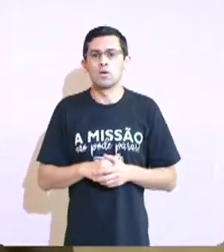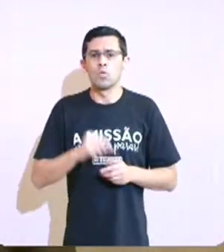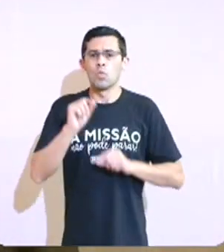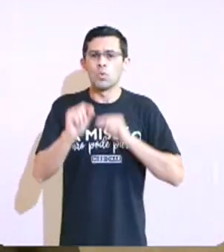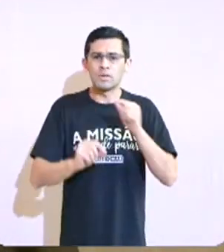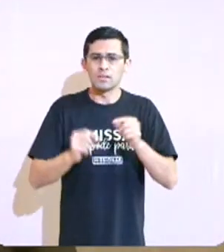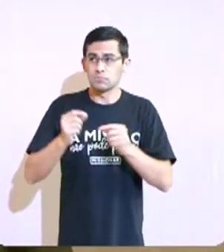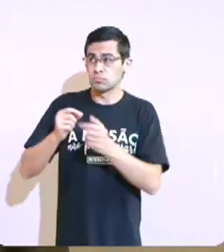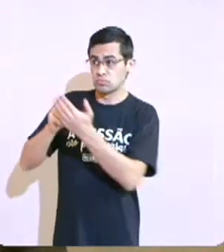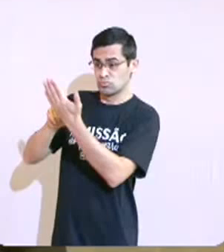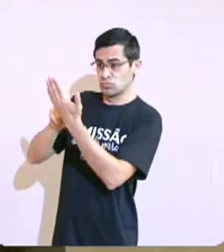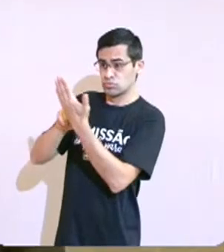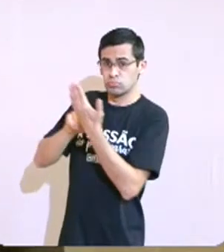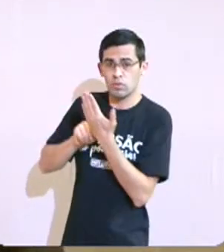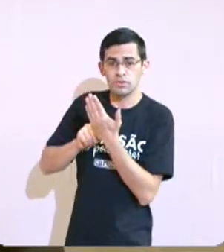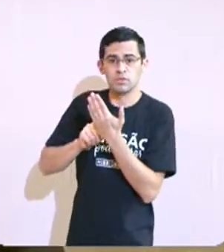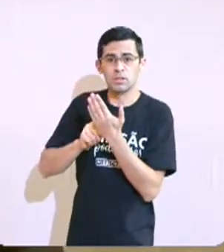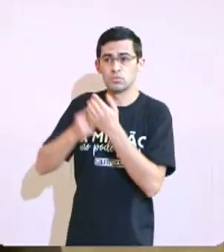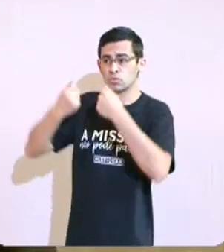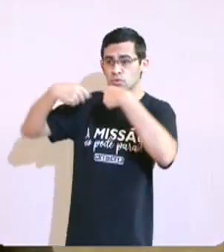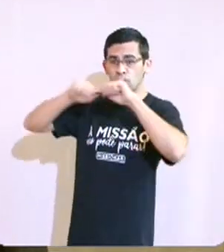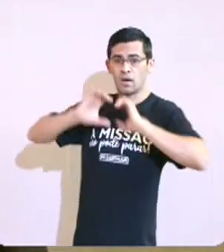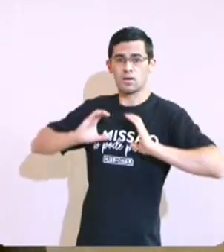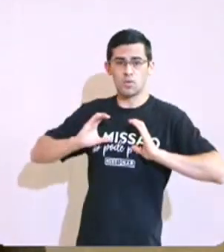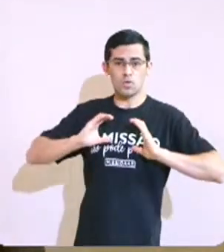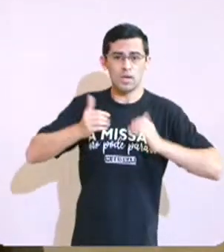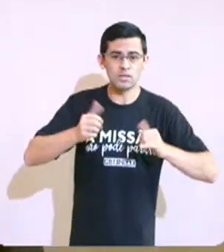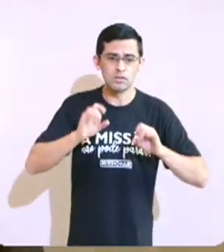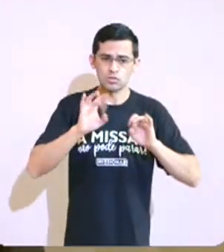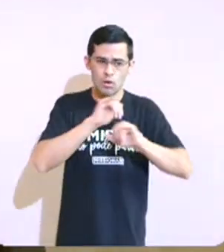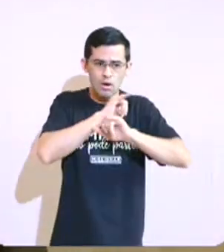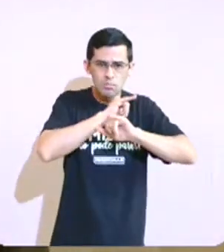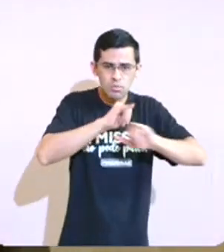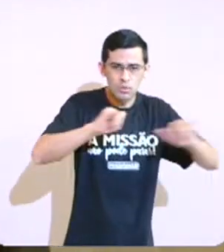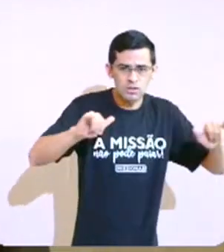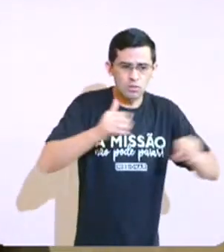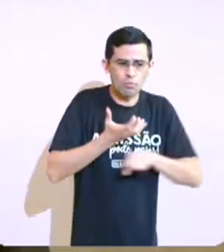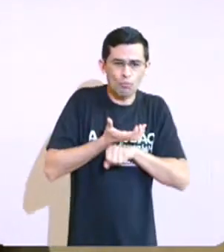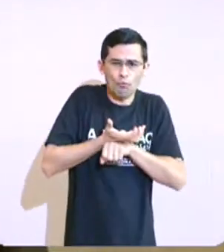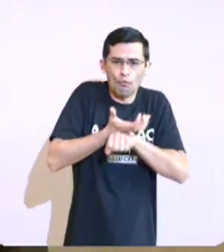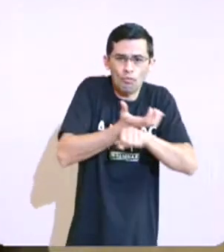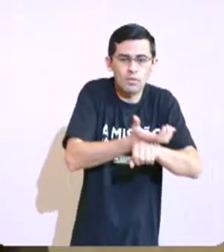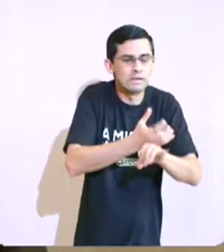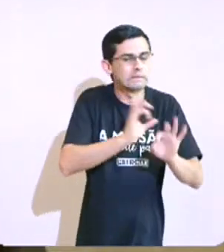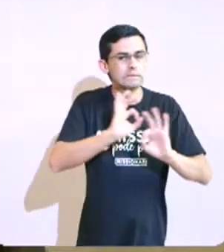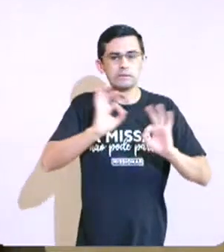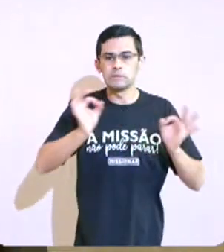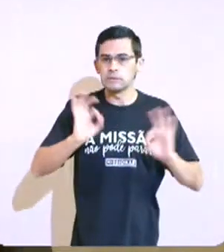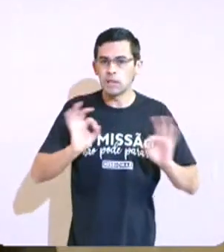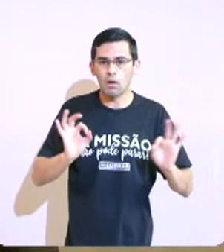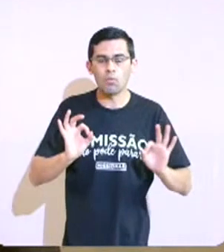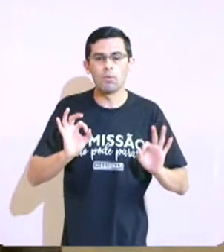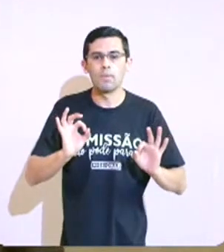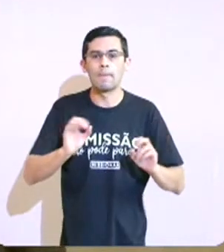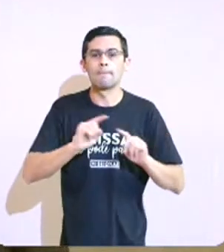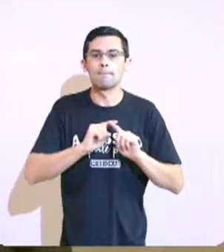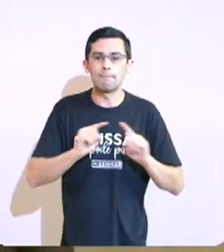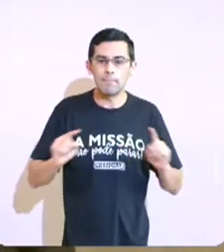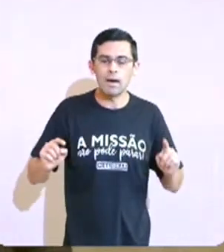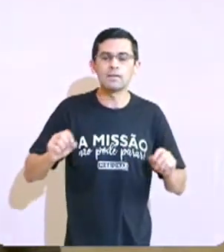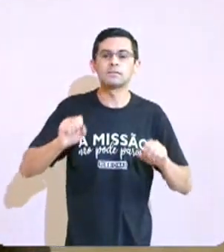que nos motiva não pode ser a propagação da nossa identidade religiosa